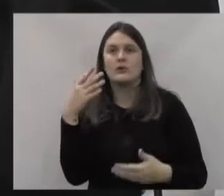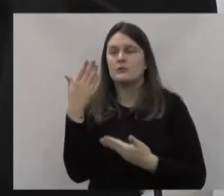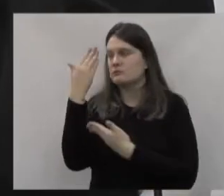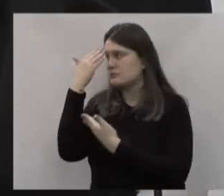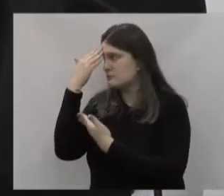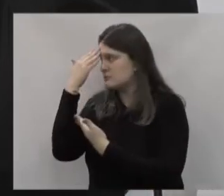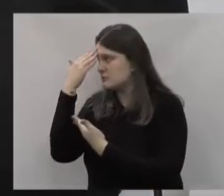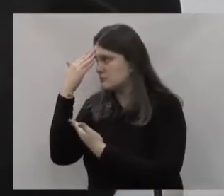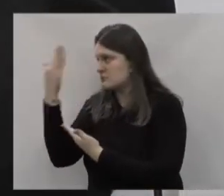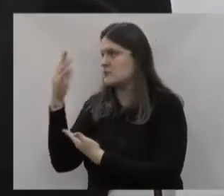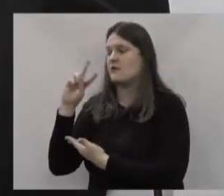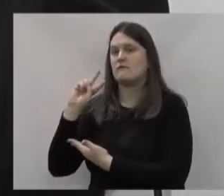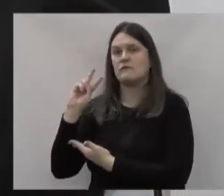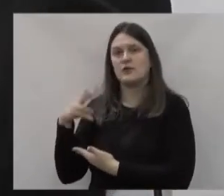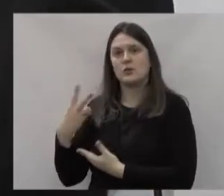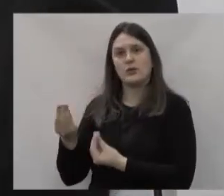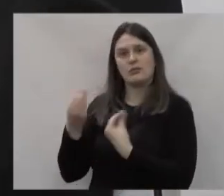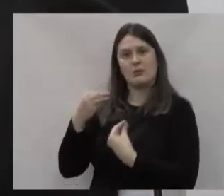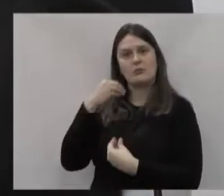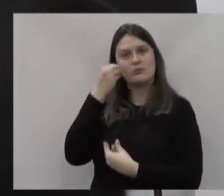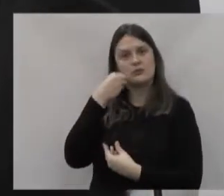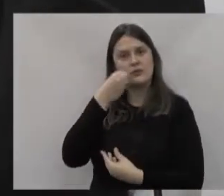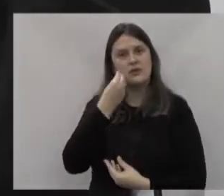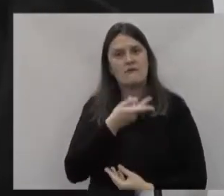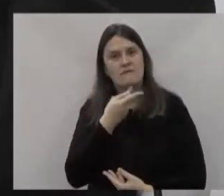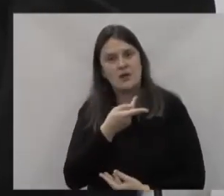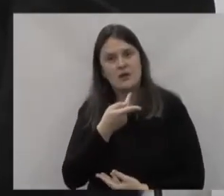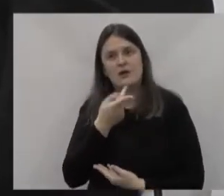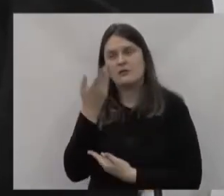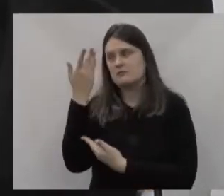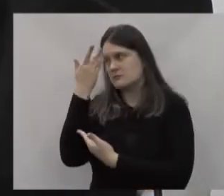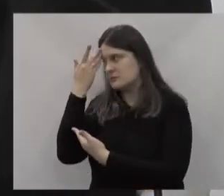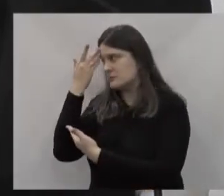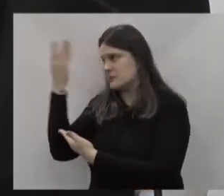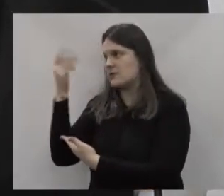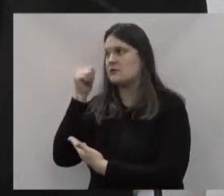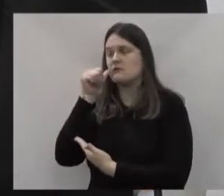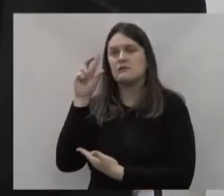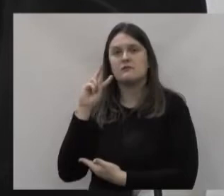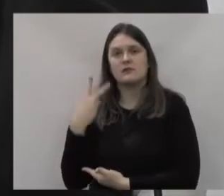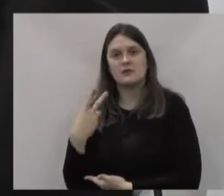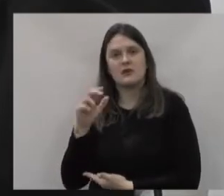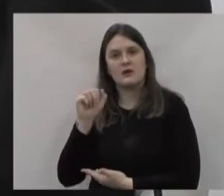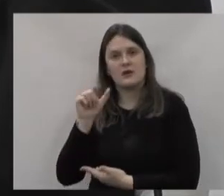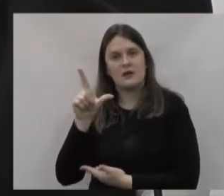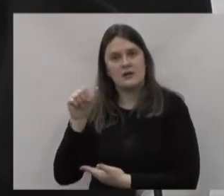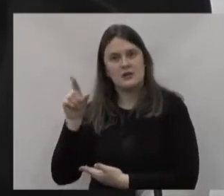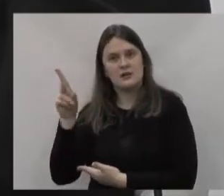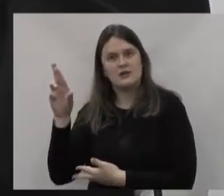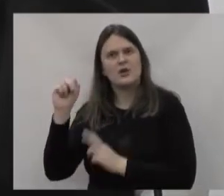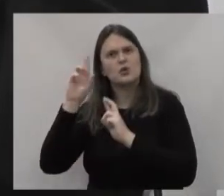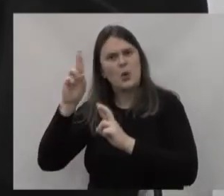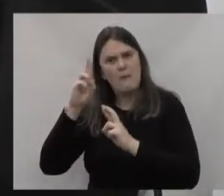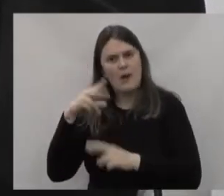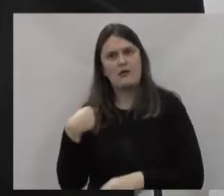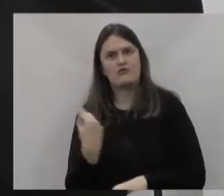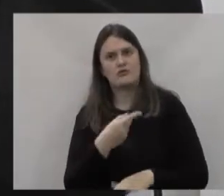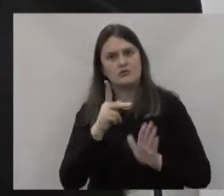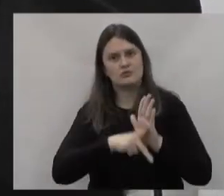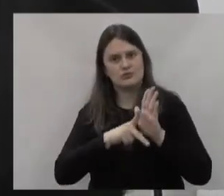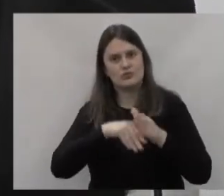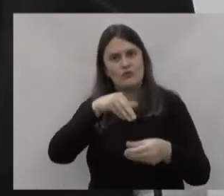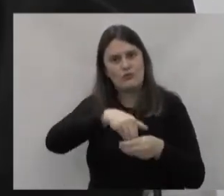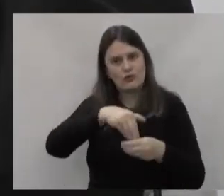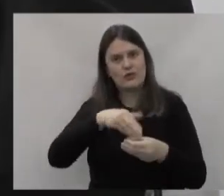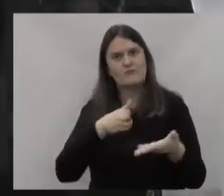aos vereadores por dar essa oportunidade de fala e agradeço à vereadora Alandra e espero que o nosso projeto seja votado hoje e dê tudo